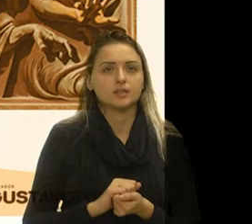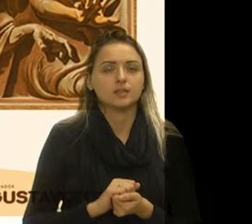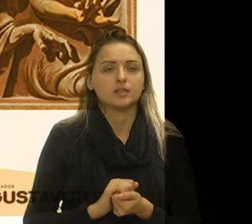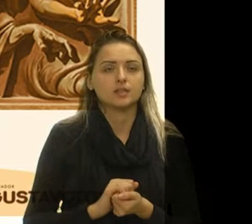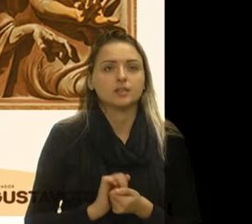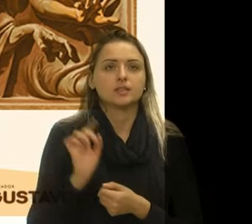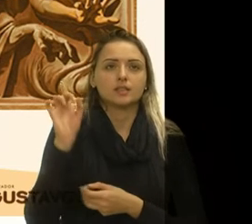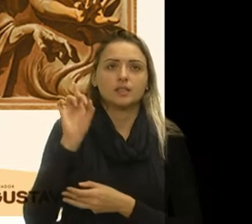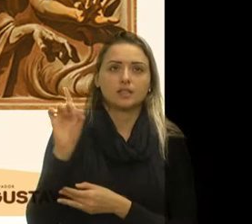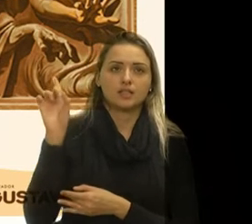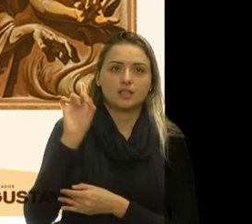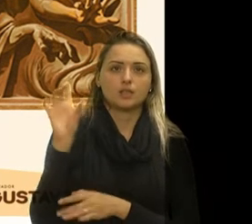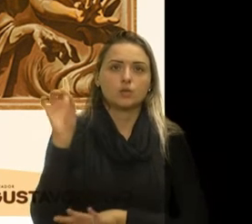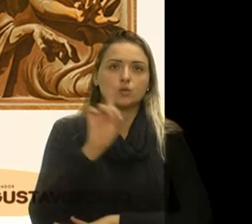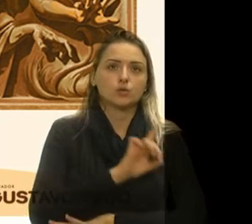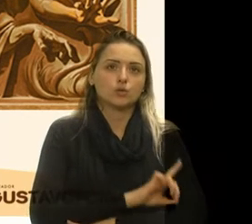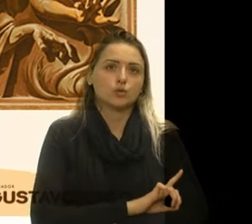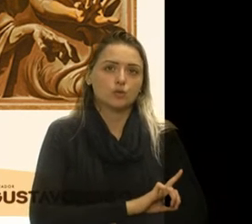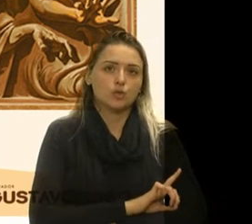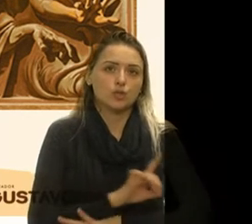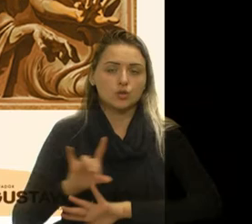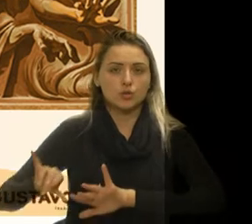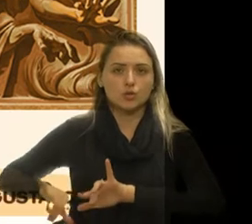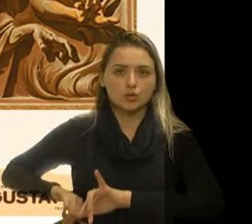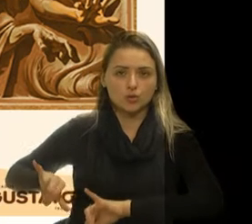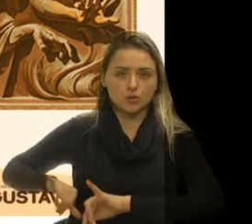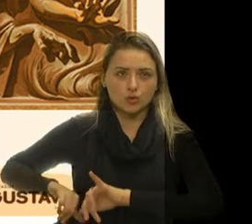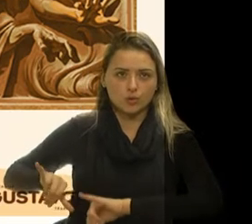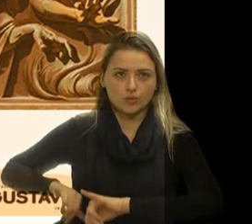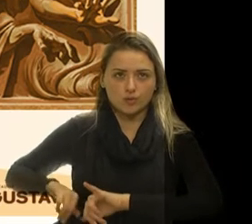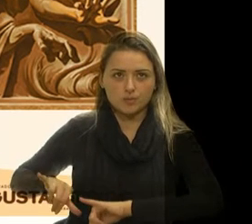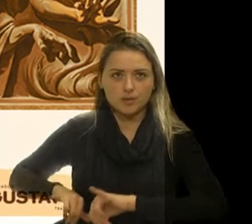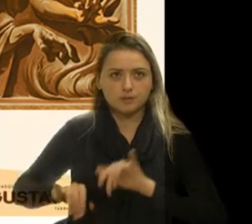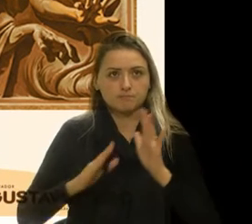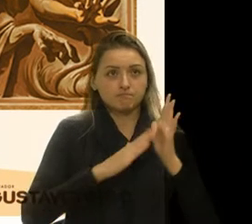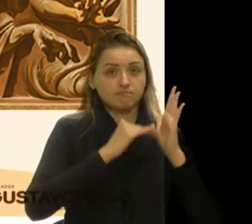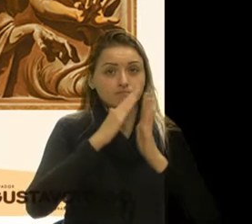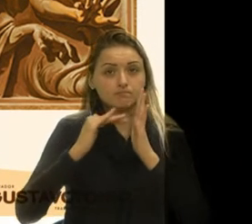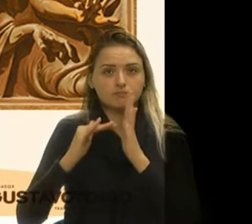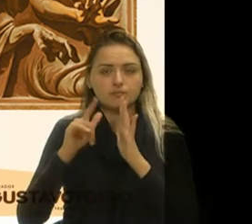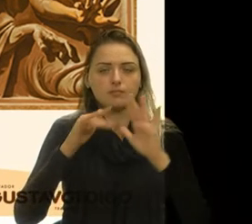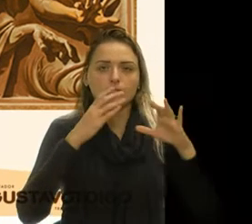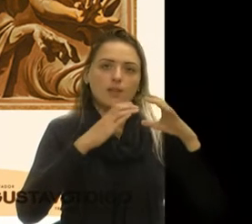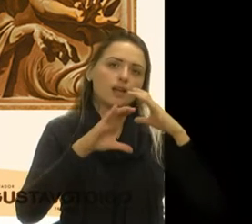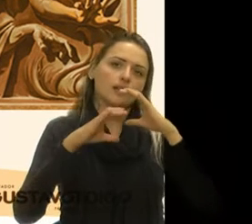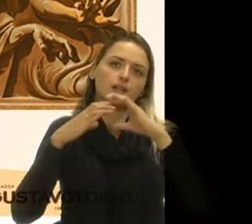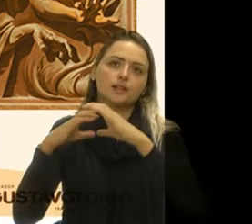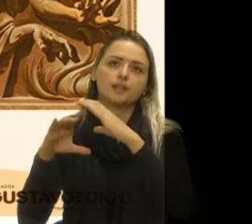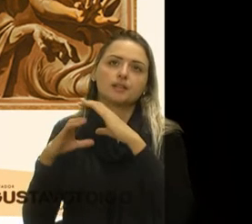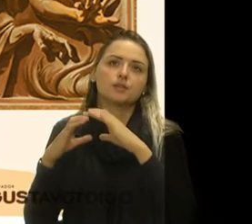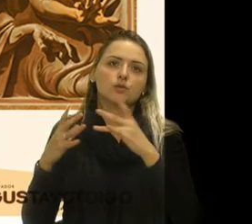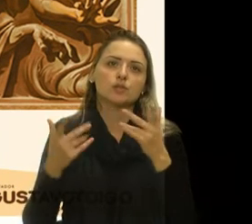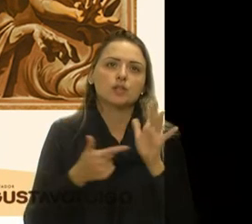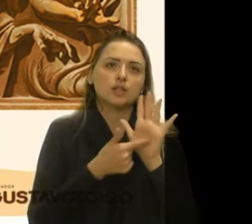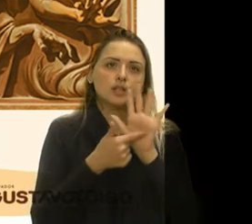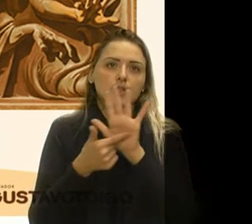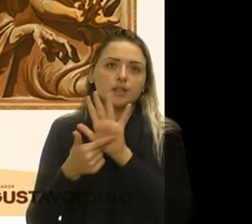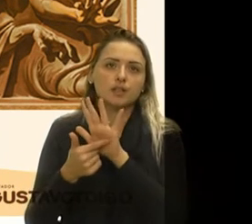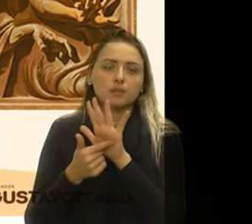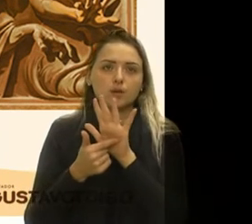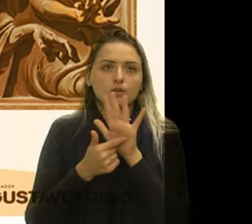os dias de ira, então, pintado também, são cânticos que são da